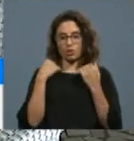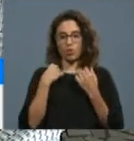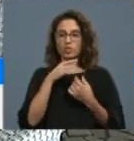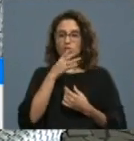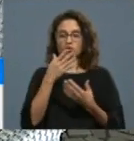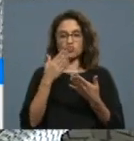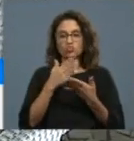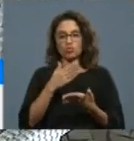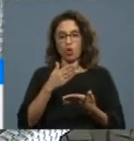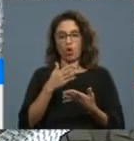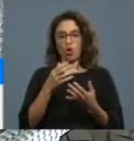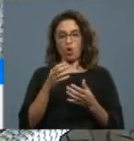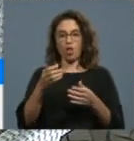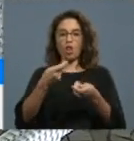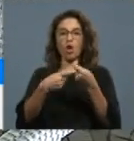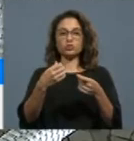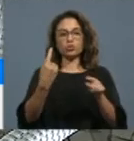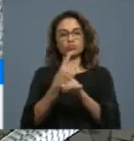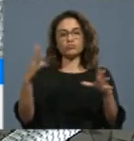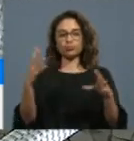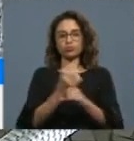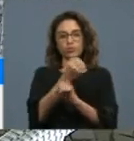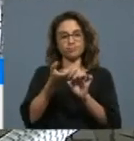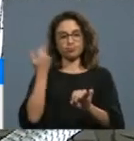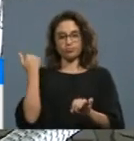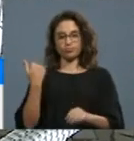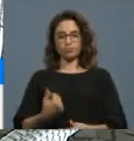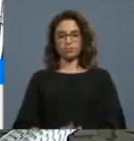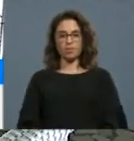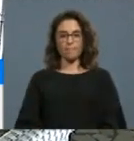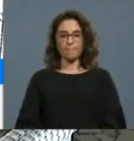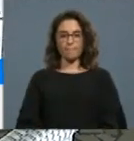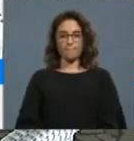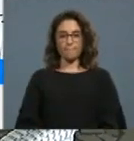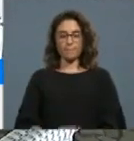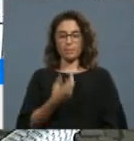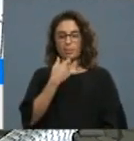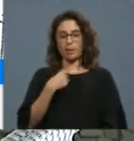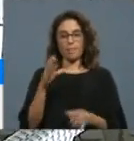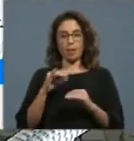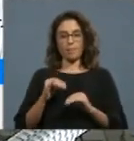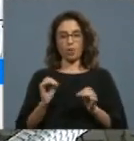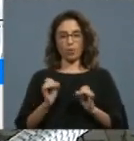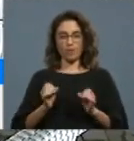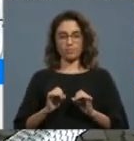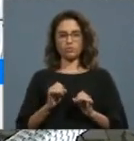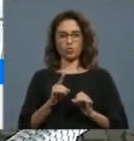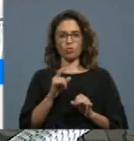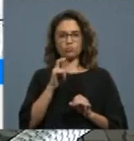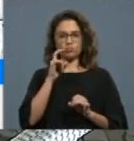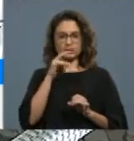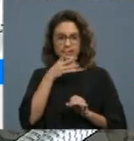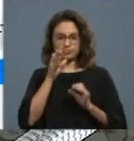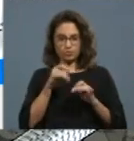esvaziar a loja, e é só isso. Mas não temos outras respostas. Tem a garantia que vai voltar aqui a